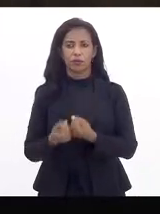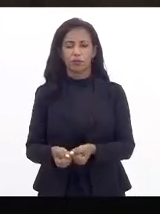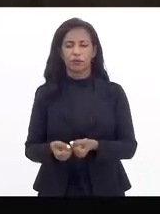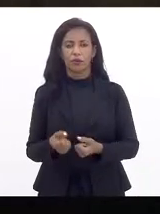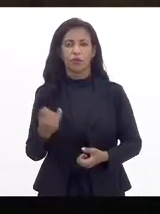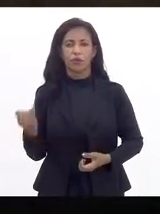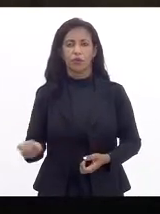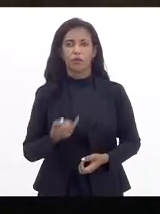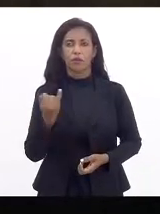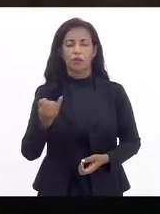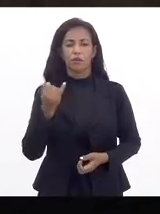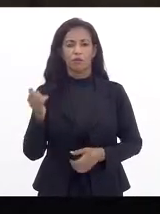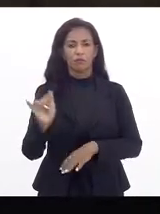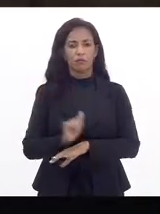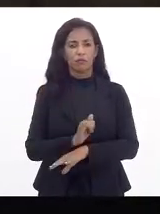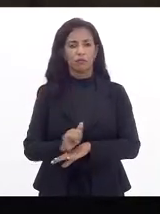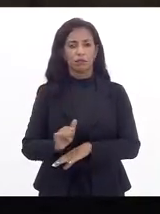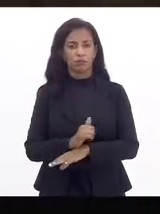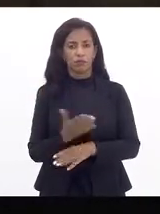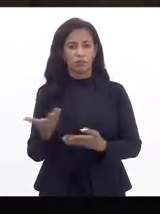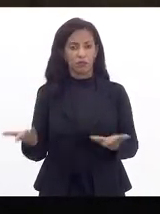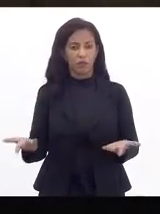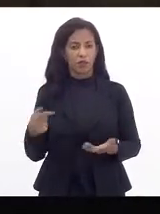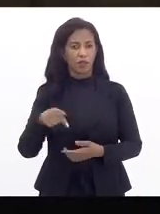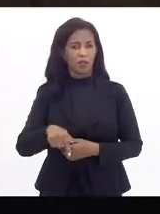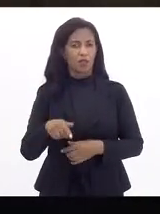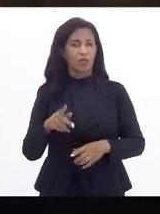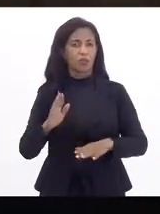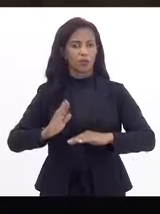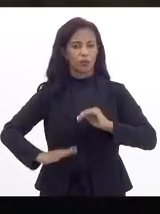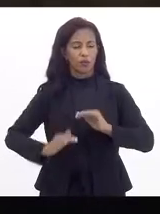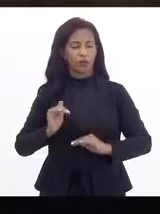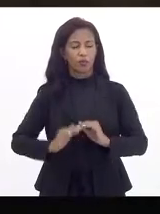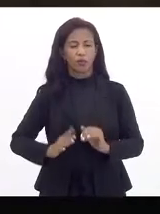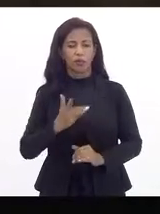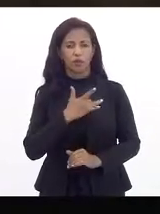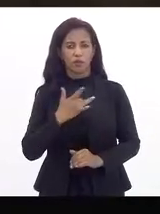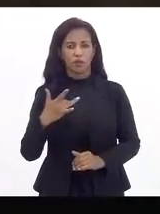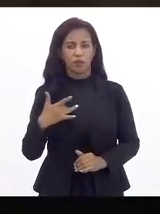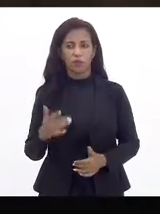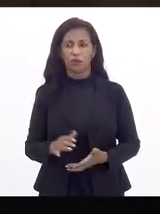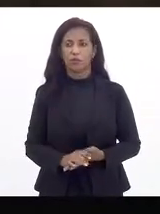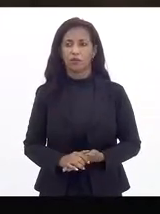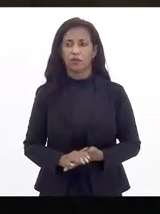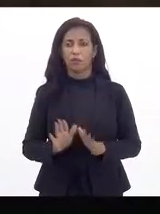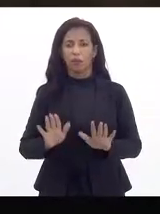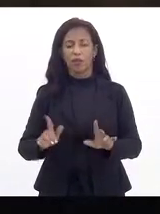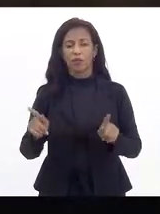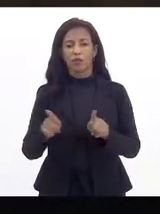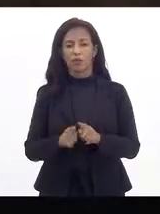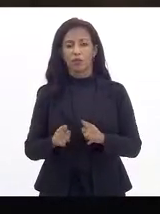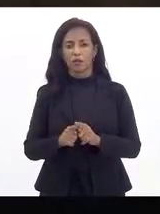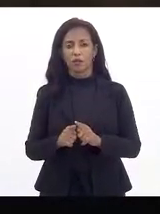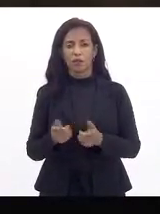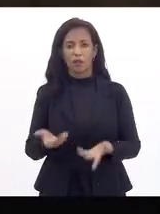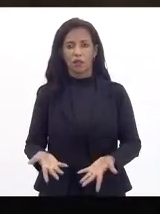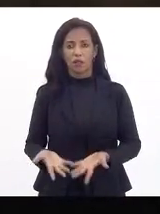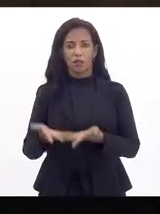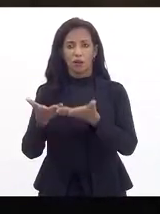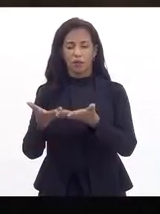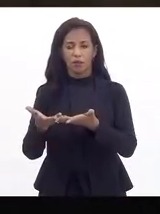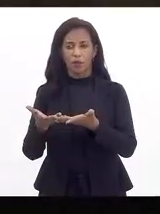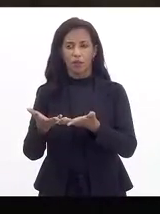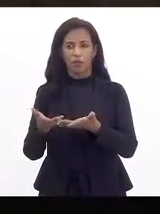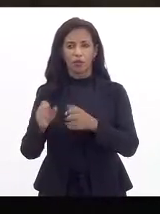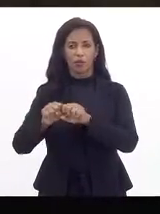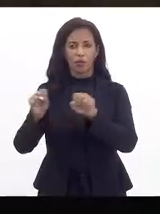a importância estratégica, Lucinha, desses profissionais da saúde, trabalhadores e trabalhadoras, mas também é uma homenagem e um elogio